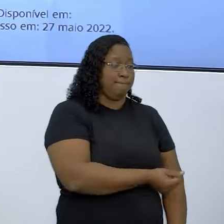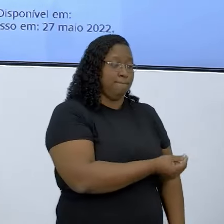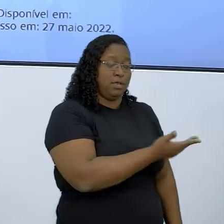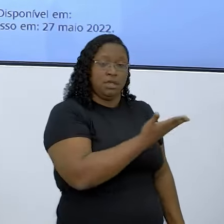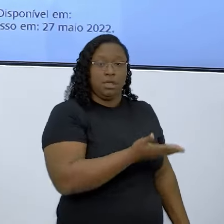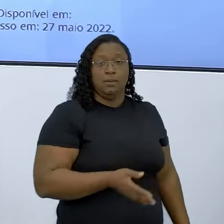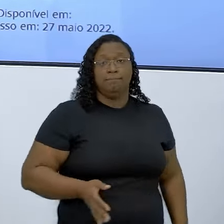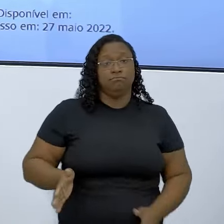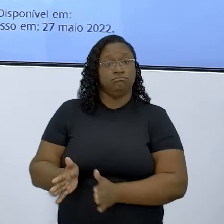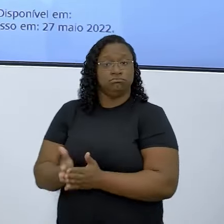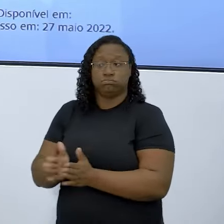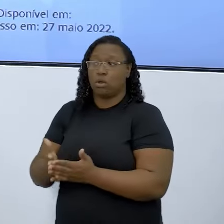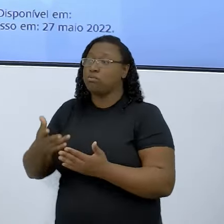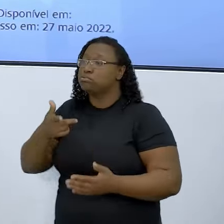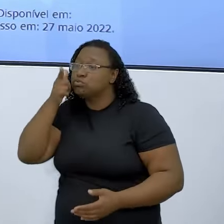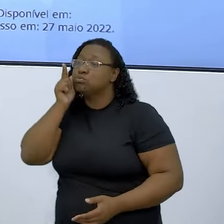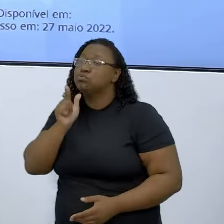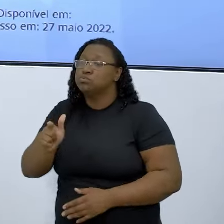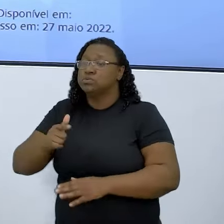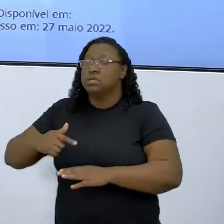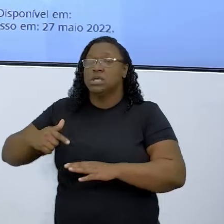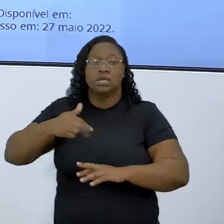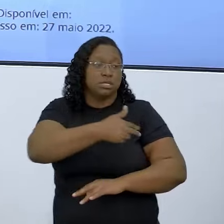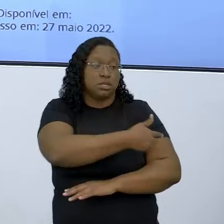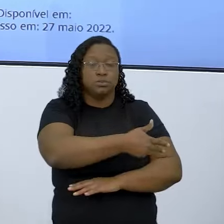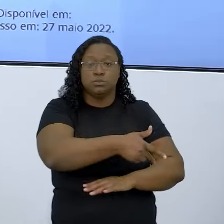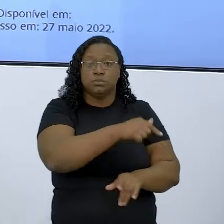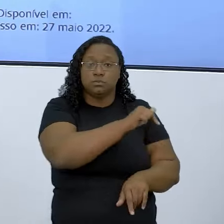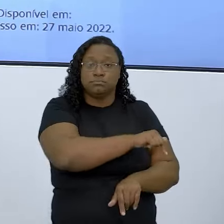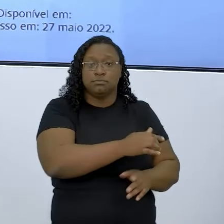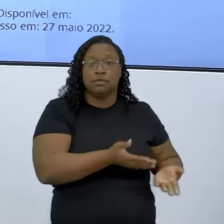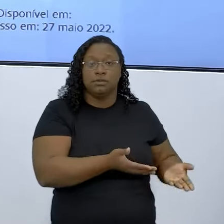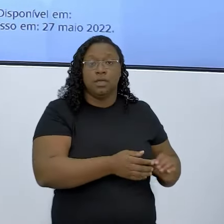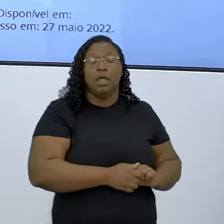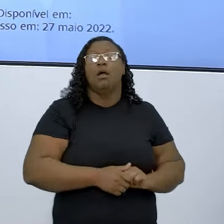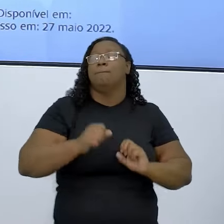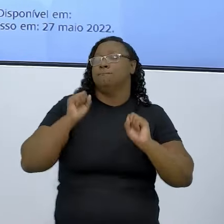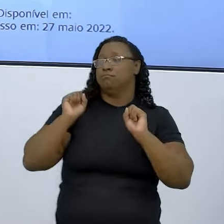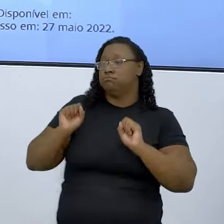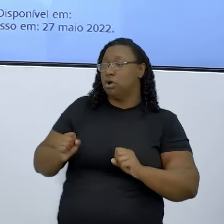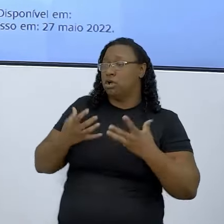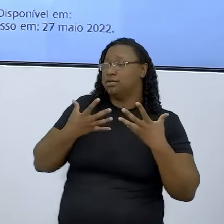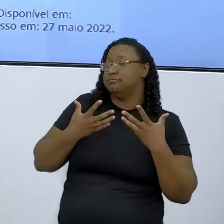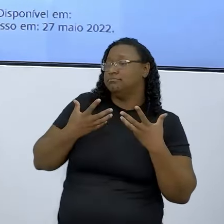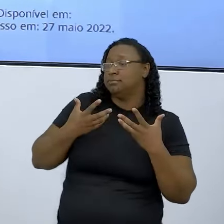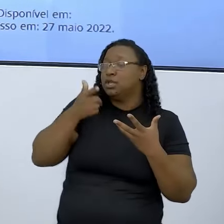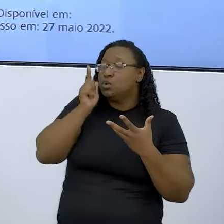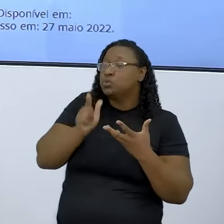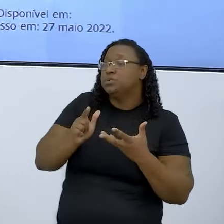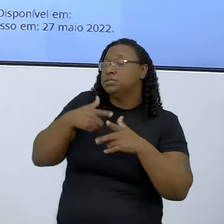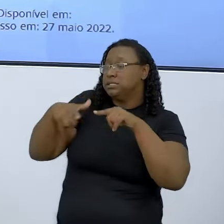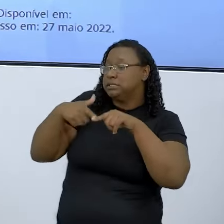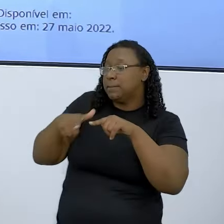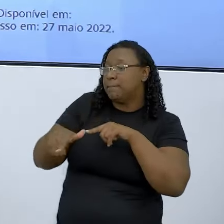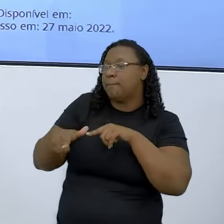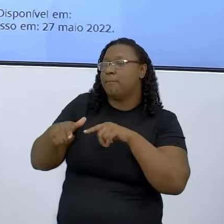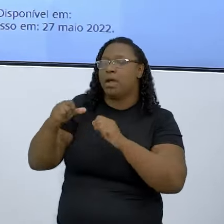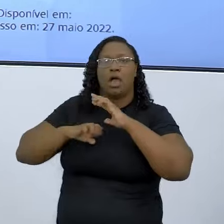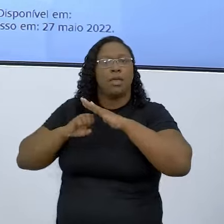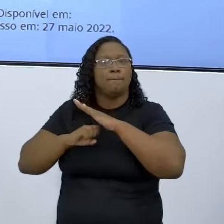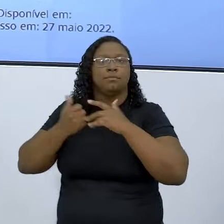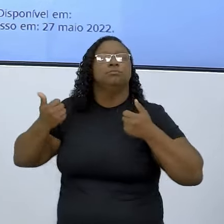oportunidades. Não, não tem. Tipo, mas você pode ser contratado pela empresa e eu também pude. Claro, mas se seu pai for lá e falar